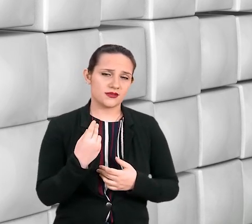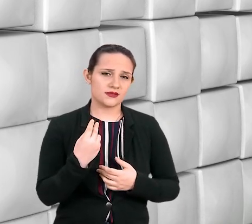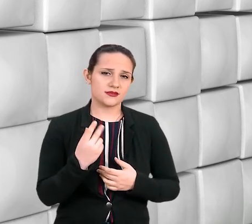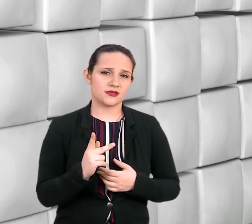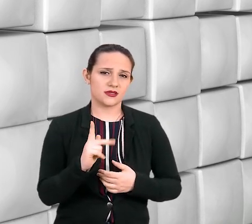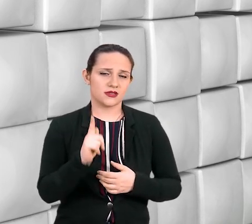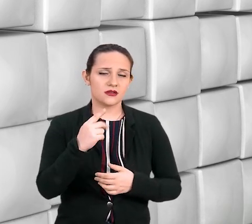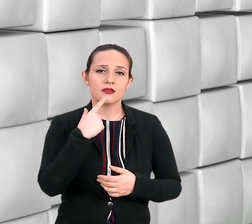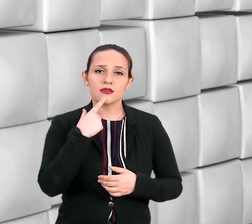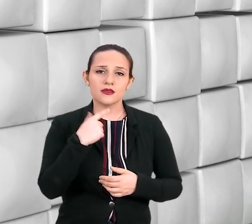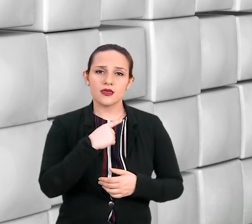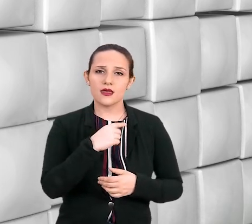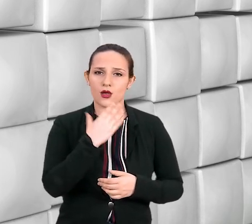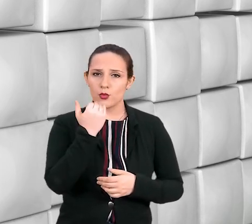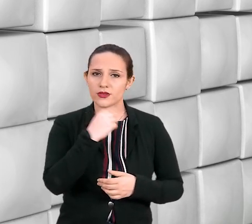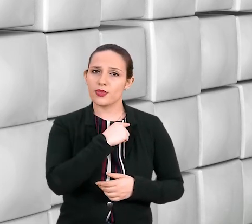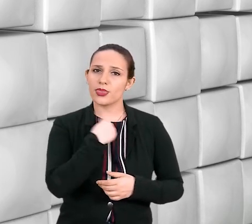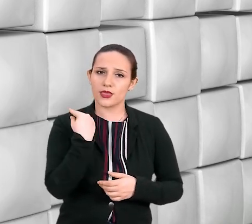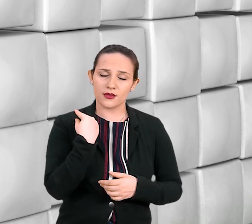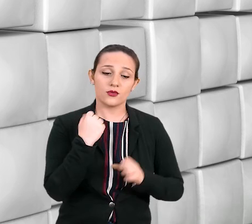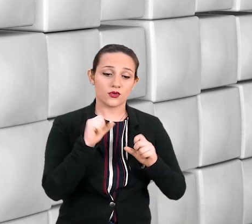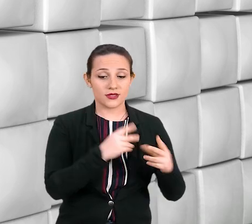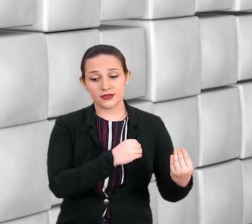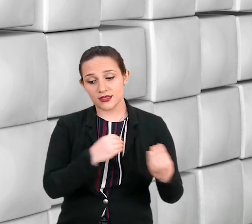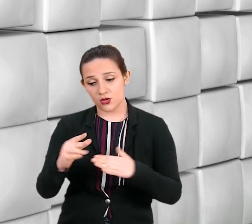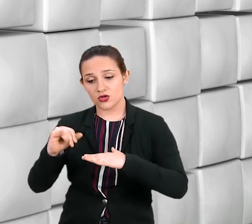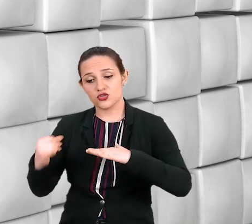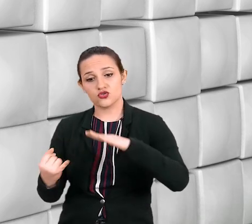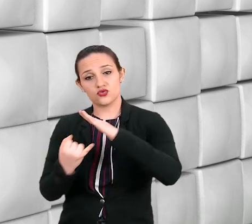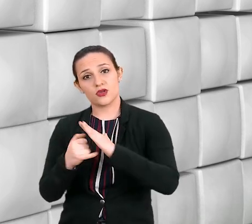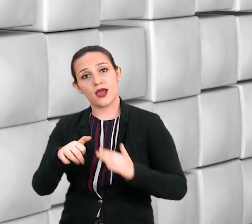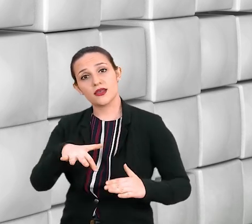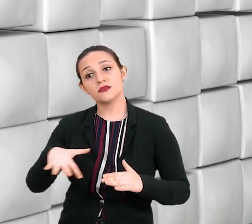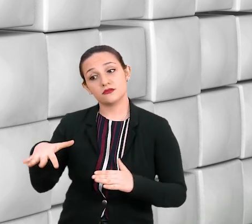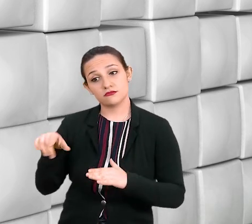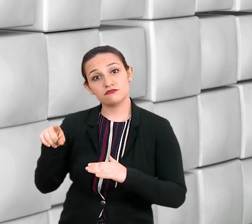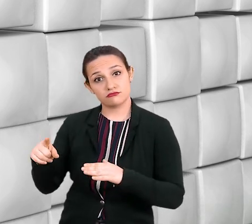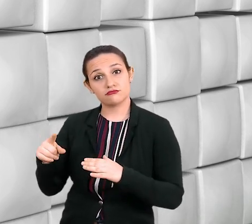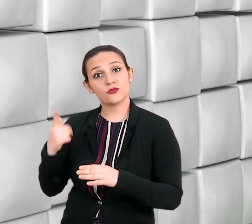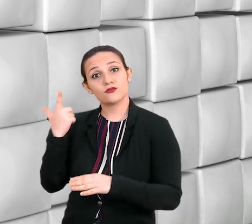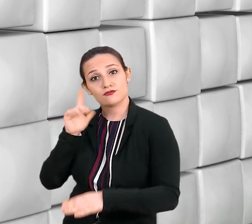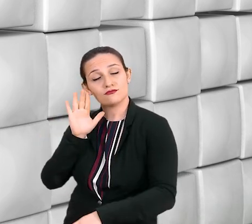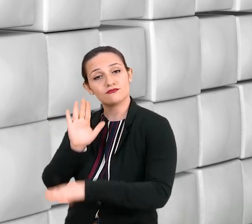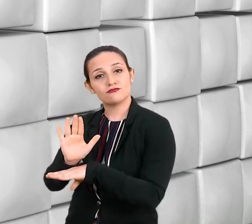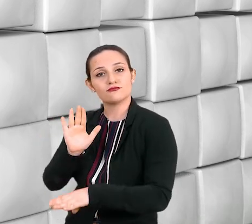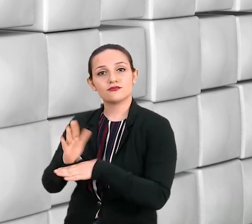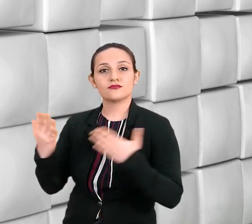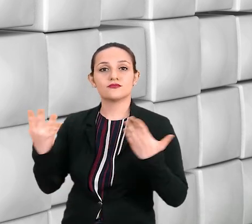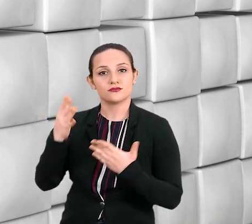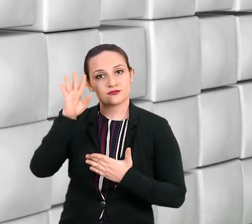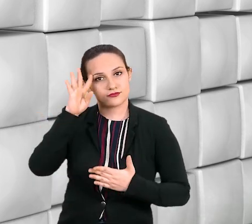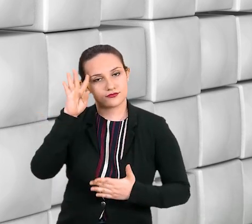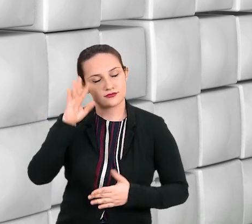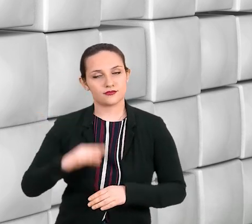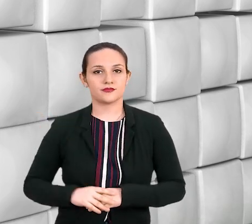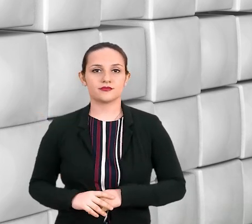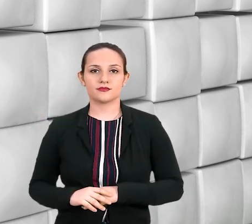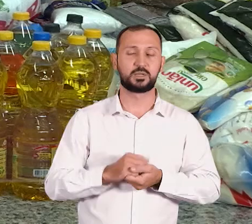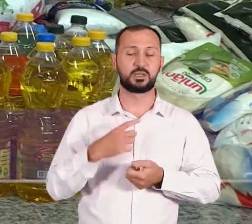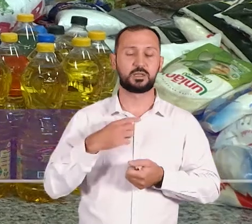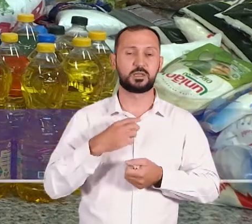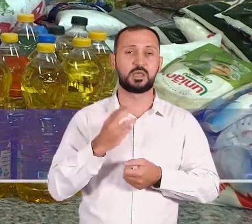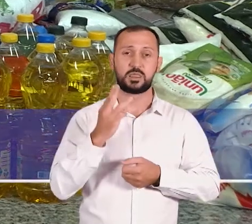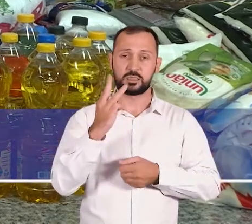primeira corrida da Assembleia. Responsáveis por entidades assistenciais receberam as doações na última